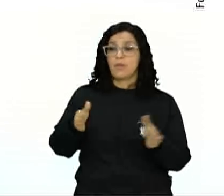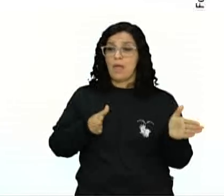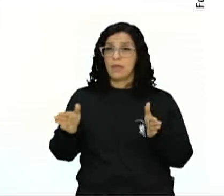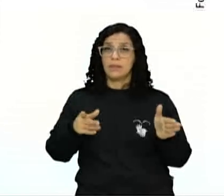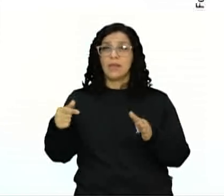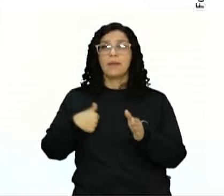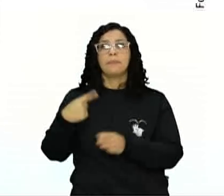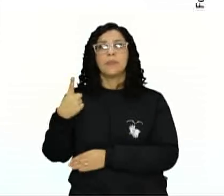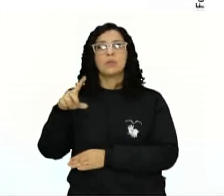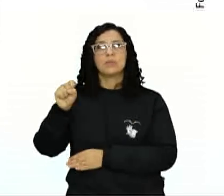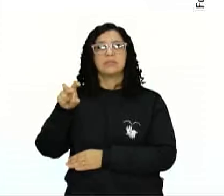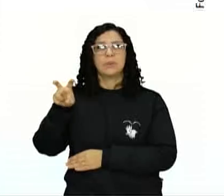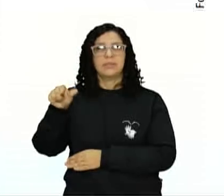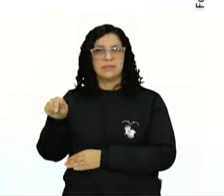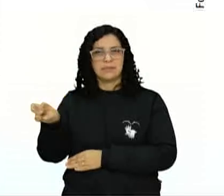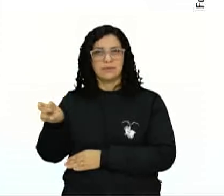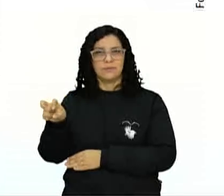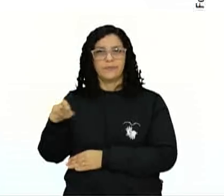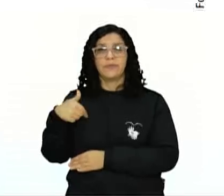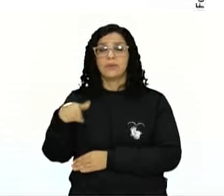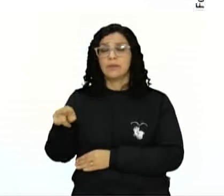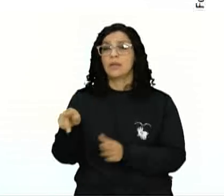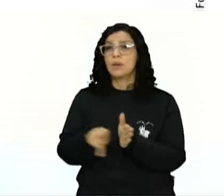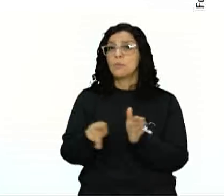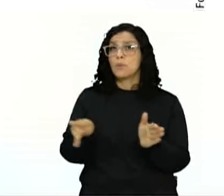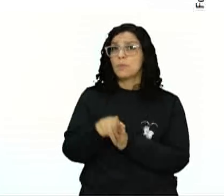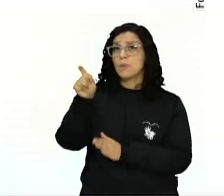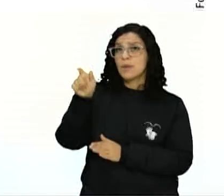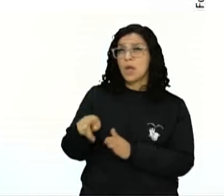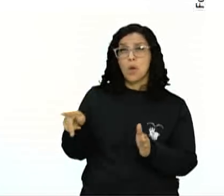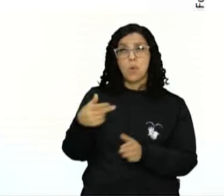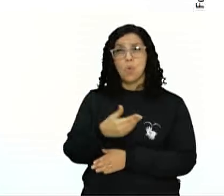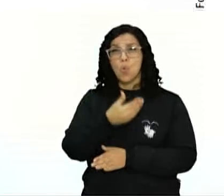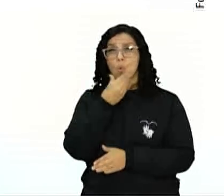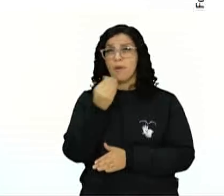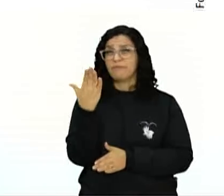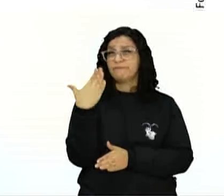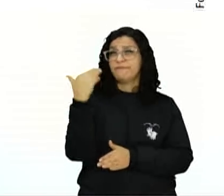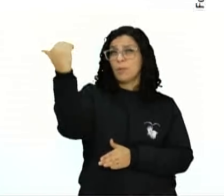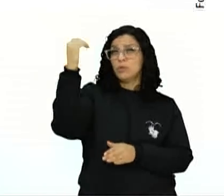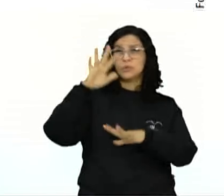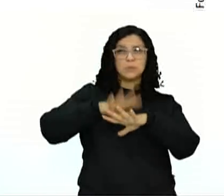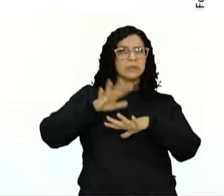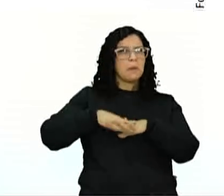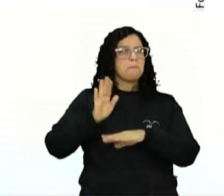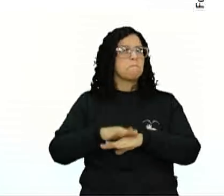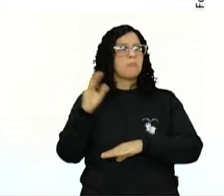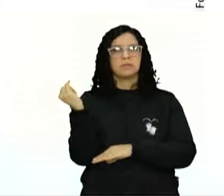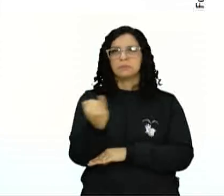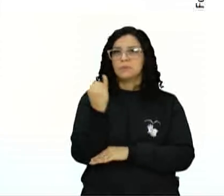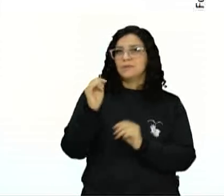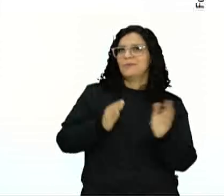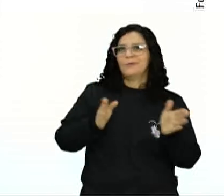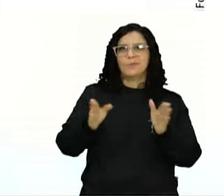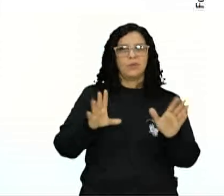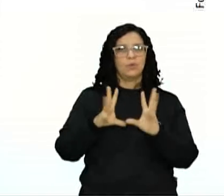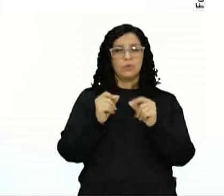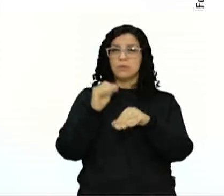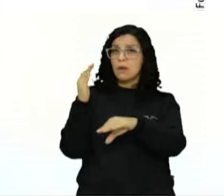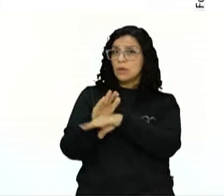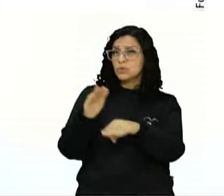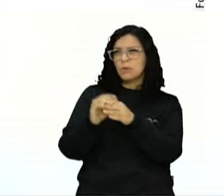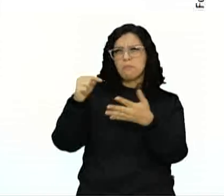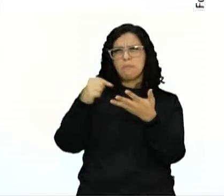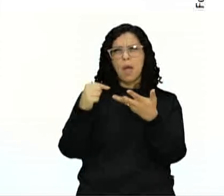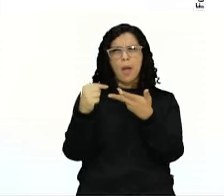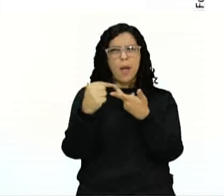de 1855. Ele é considerado um dos maiores matemáticos de todos os tempos. Ele contribuiu em